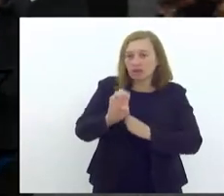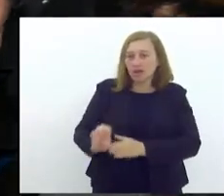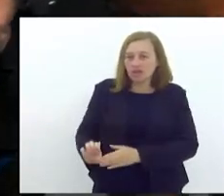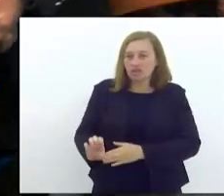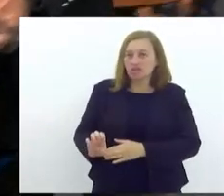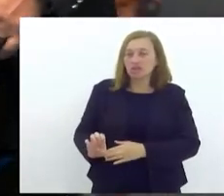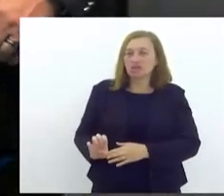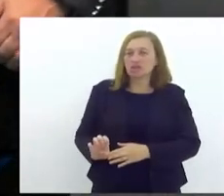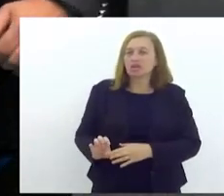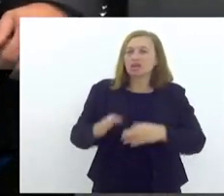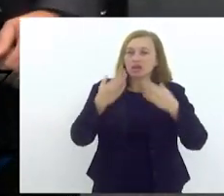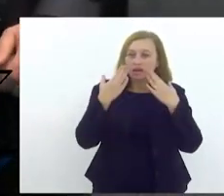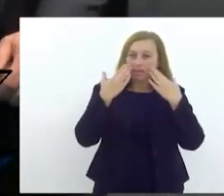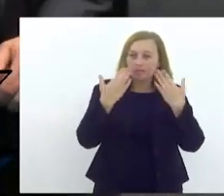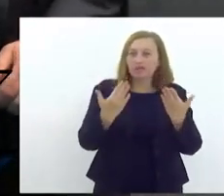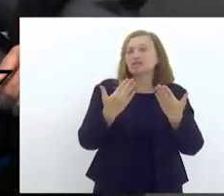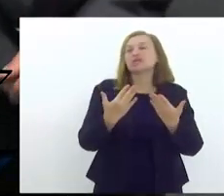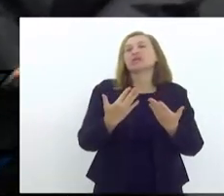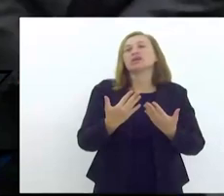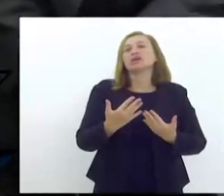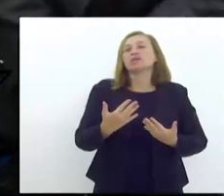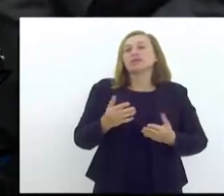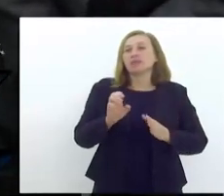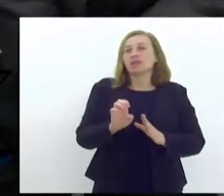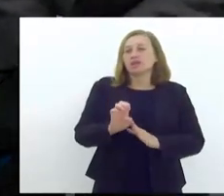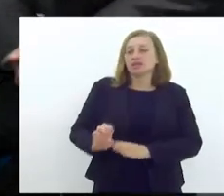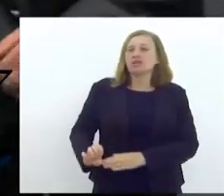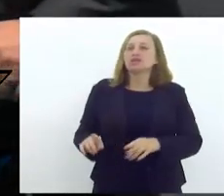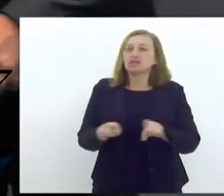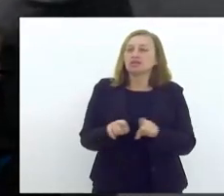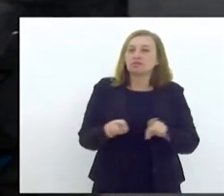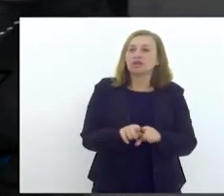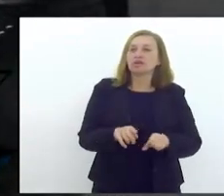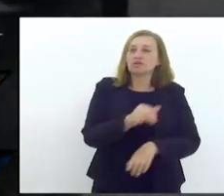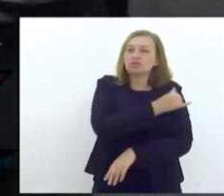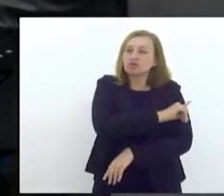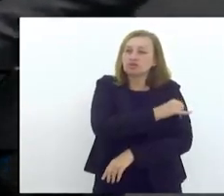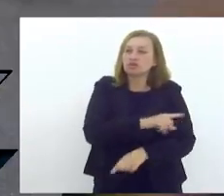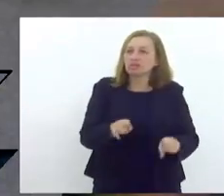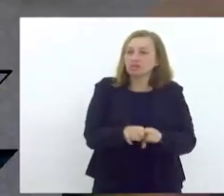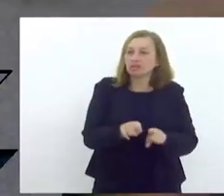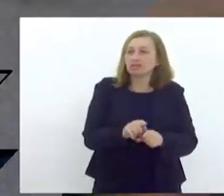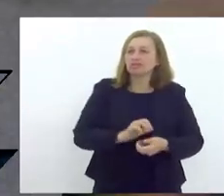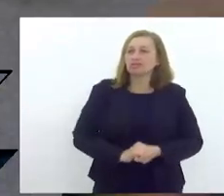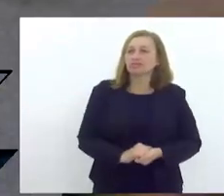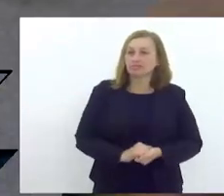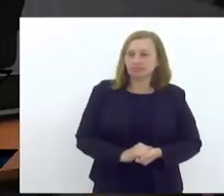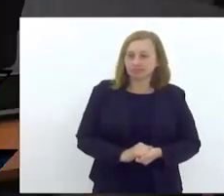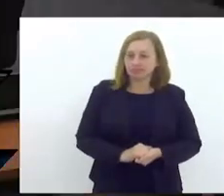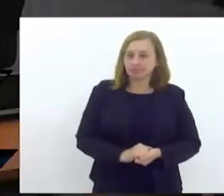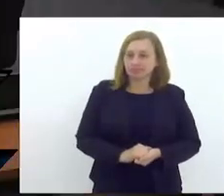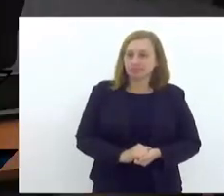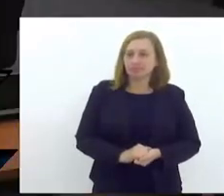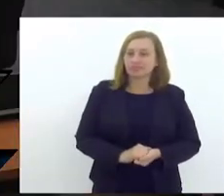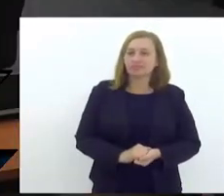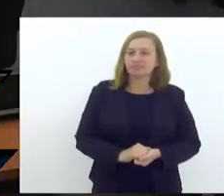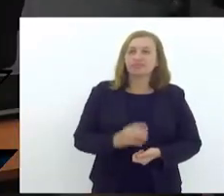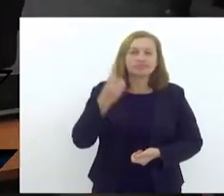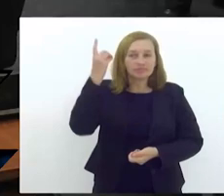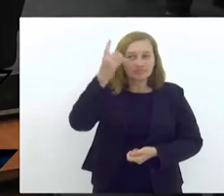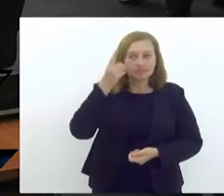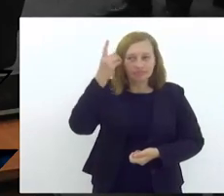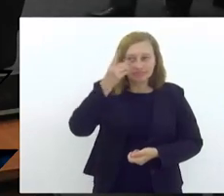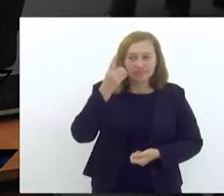representar com altivez à esquerda na nossa cidade e aqui no Rio de Janeiro também estamos no processo desses olhos Deputado